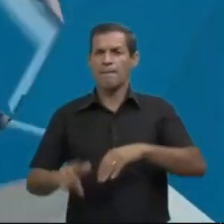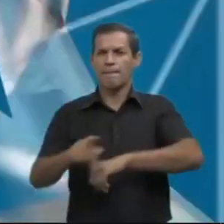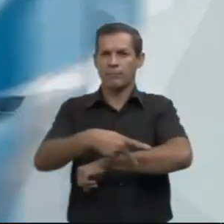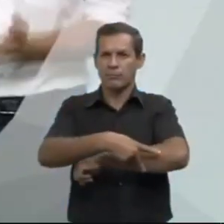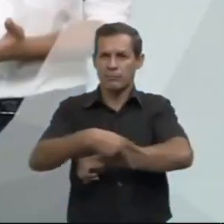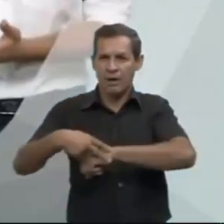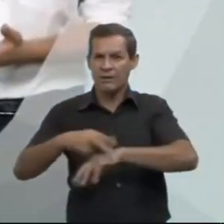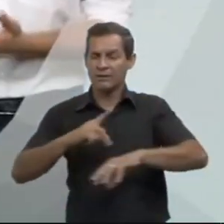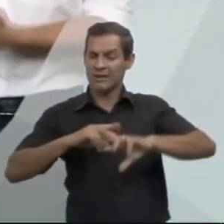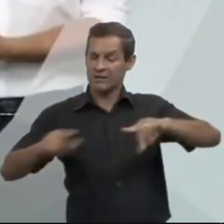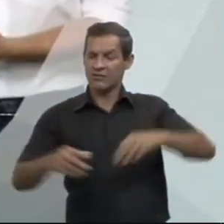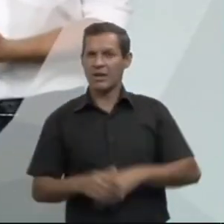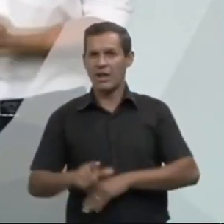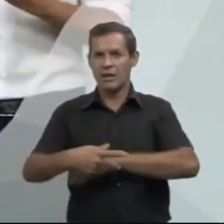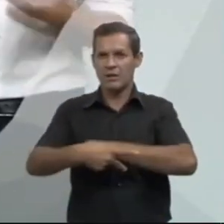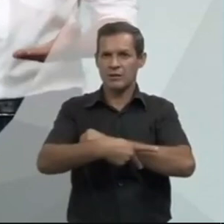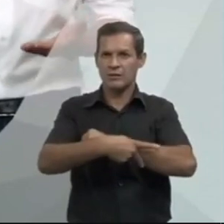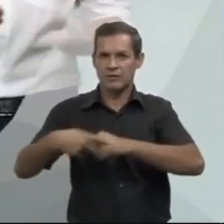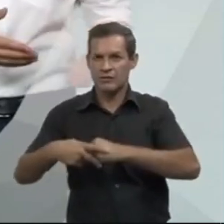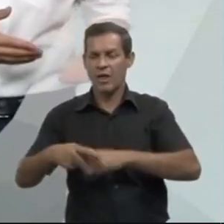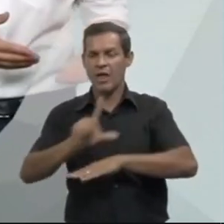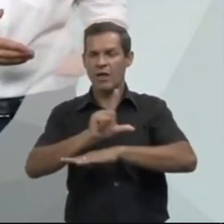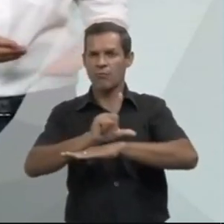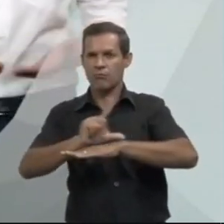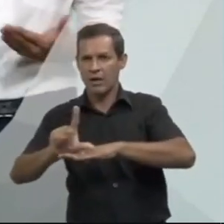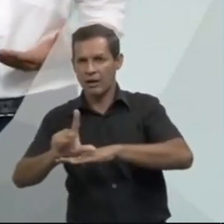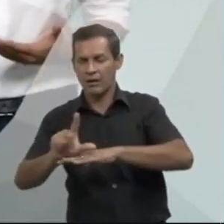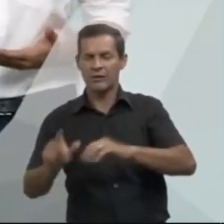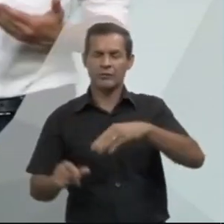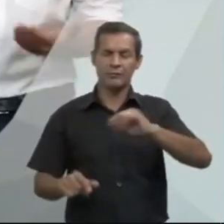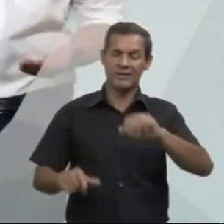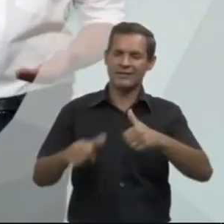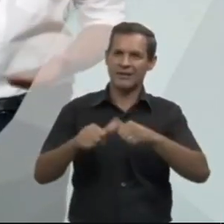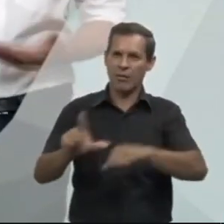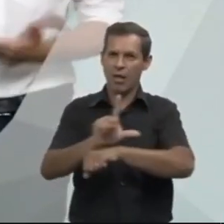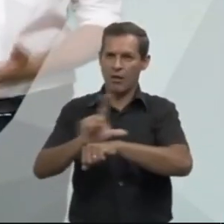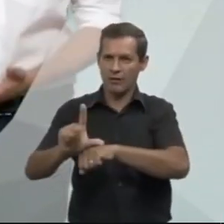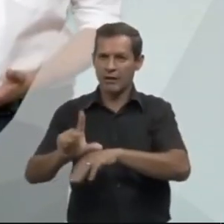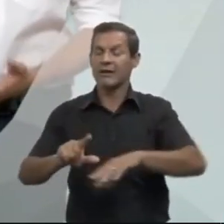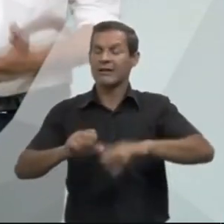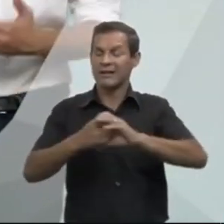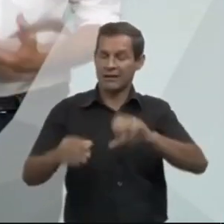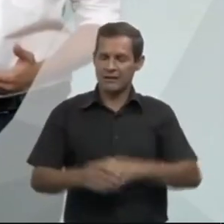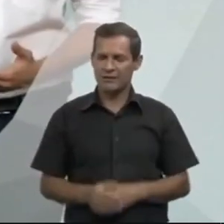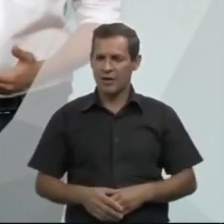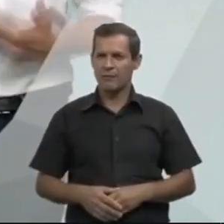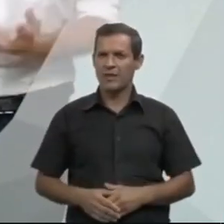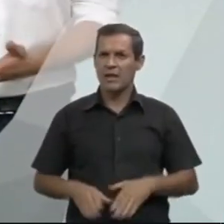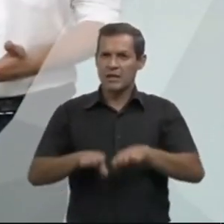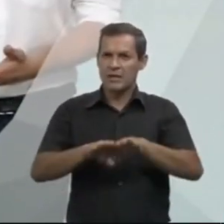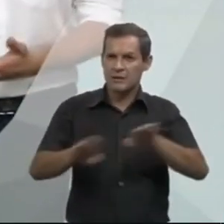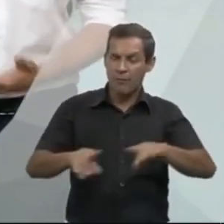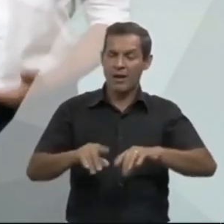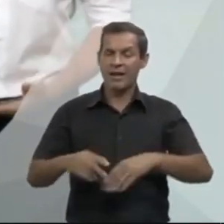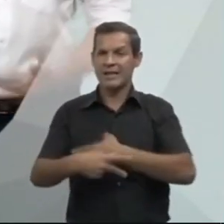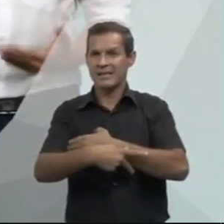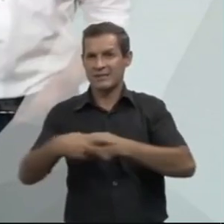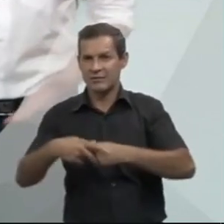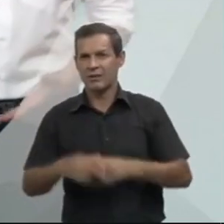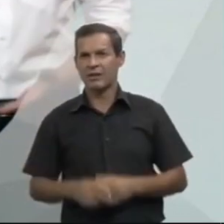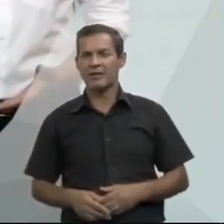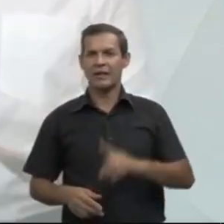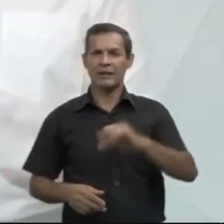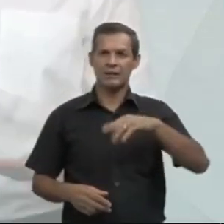A grande diferença entre as vigas e as lajes maciças está no fato de que as lajes são elementos de superfície e as vigas são